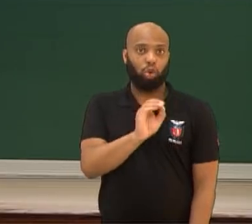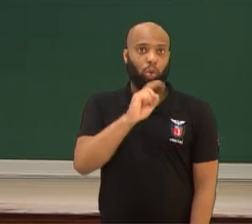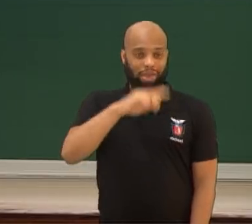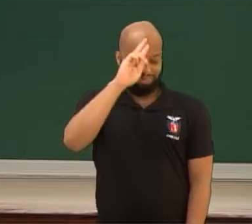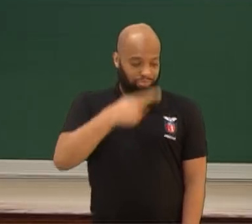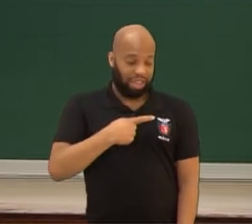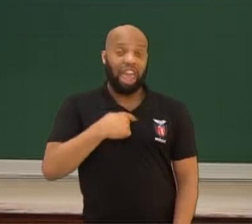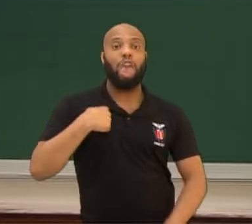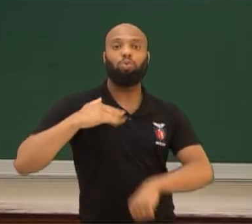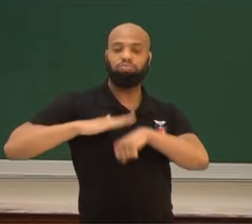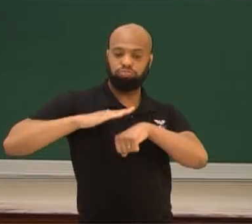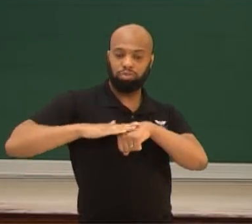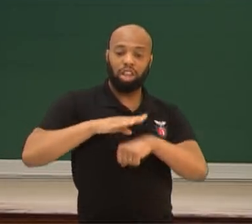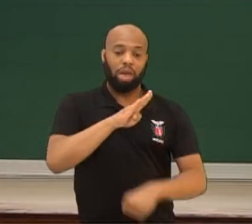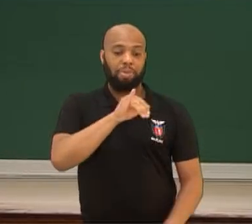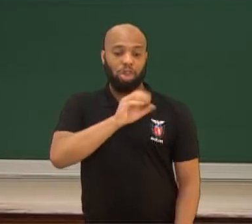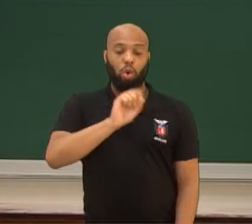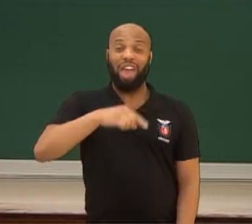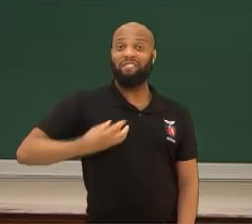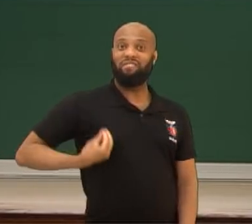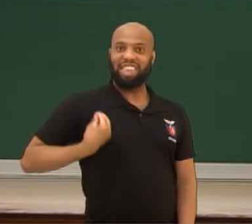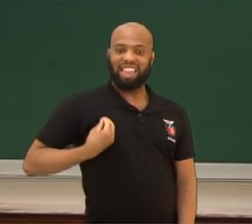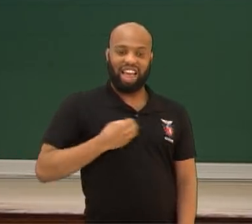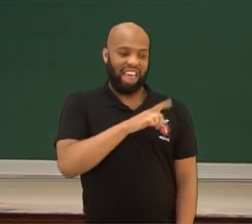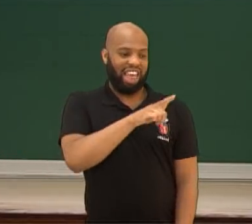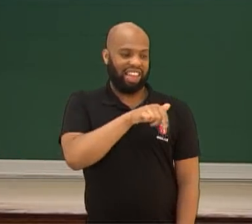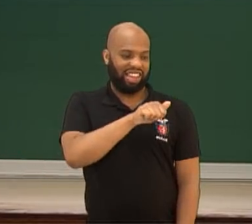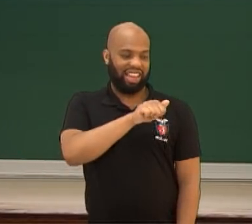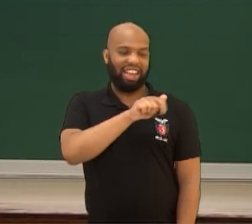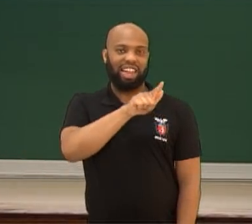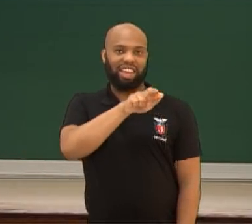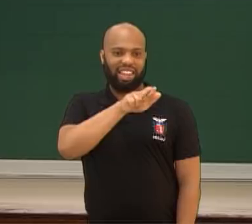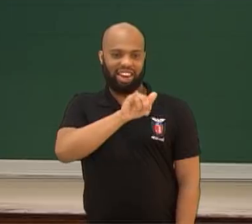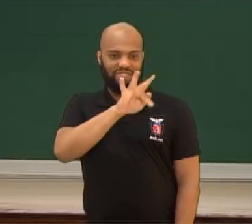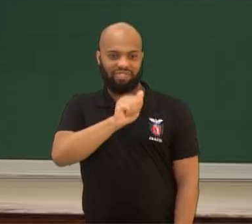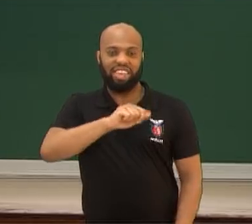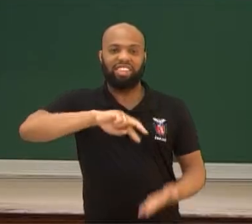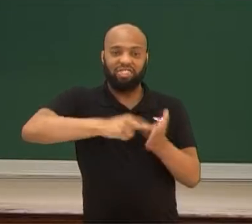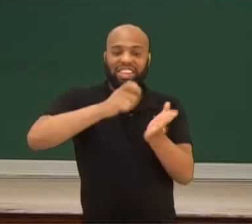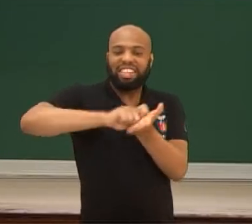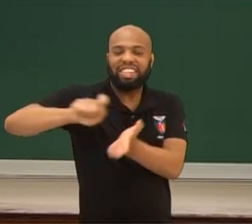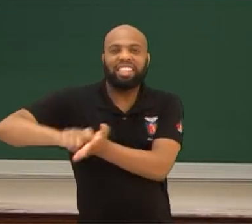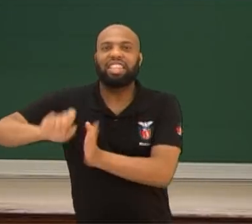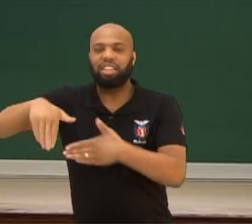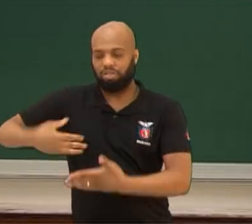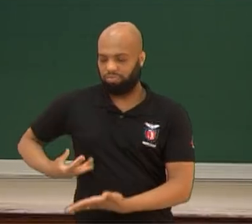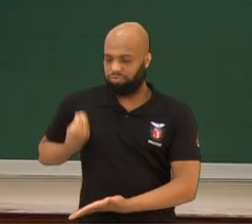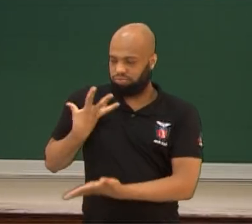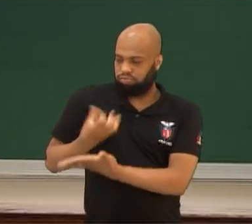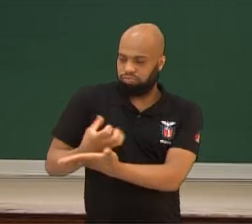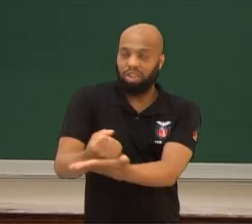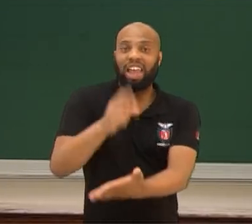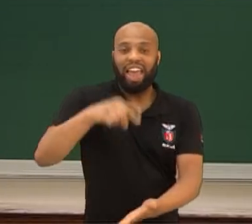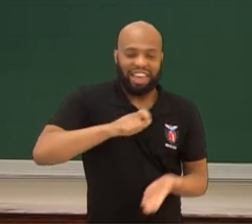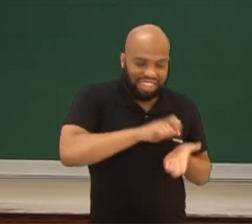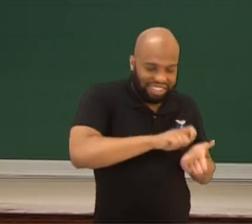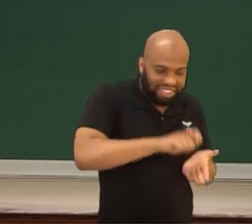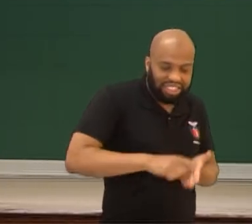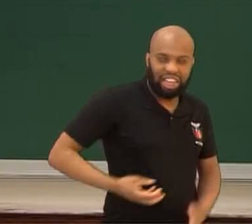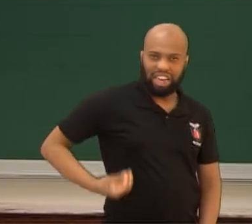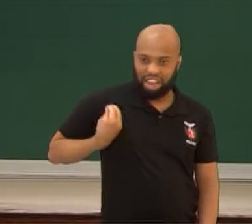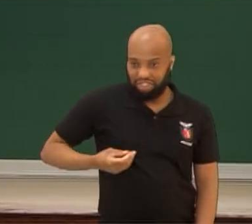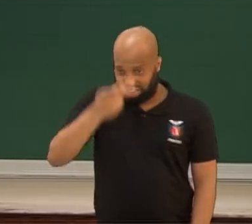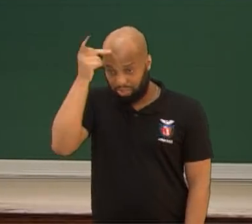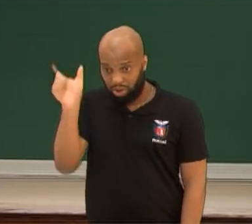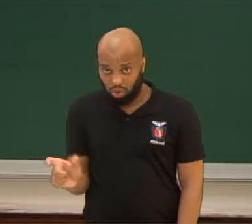mim mesmo, né? Bio, vida, e grafia é escrita. Então, autobiografia é a escrita da vida de alguém, sendo que